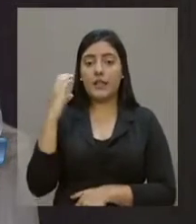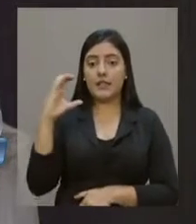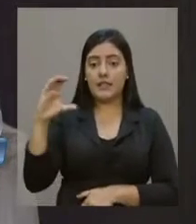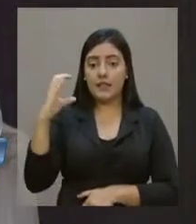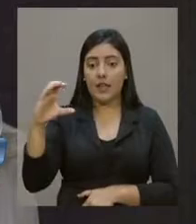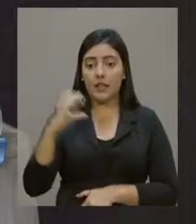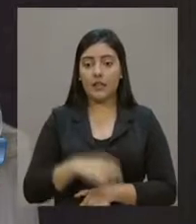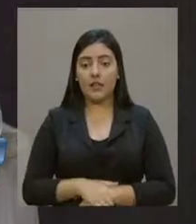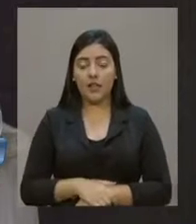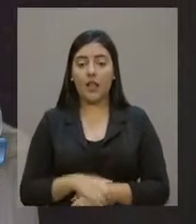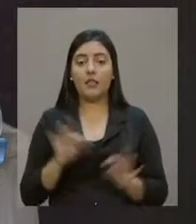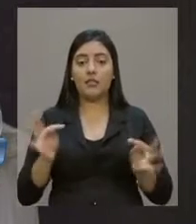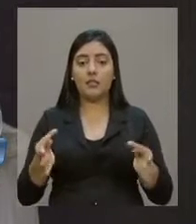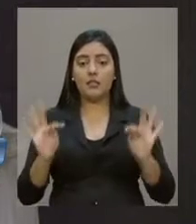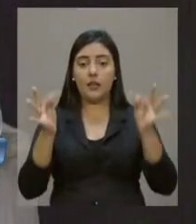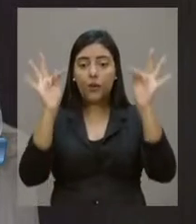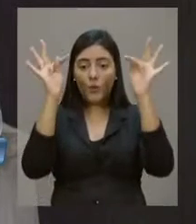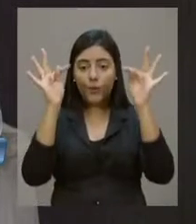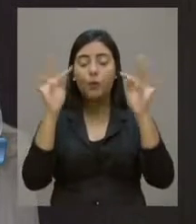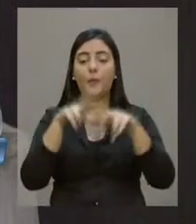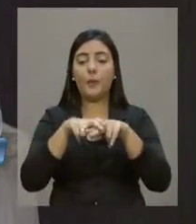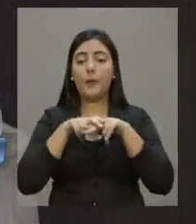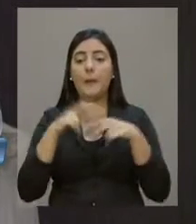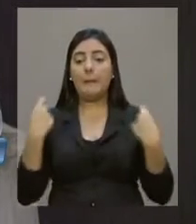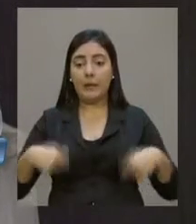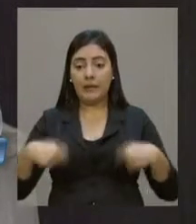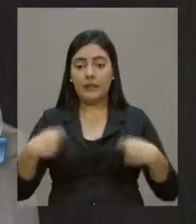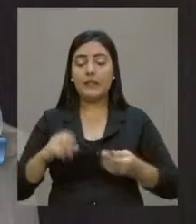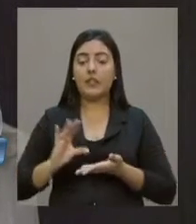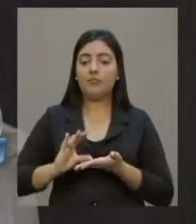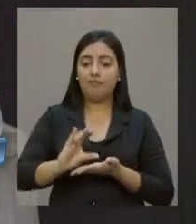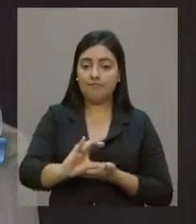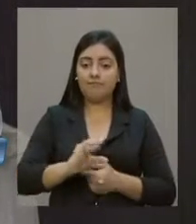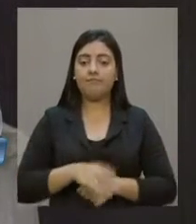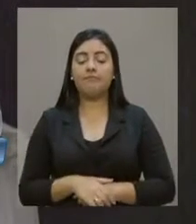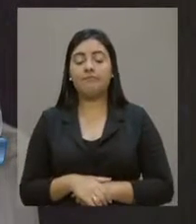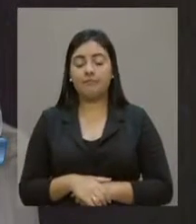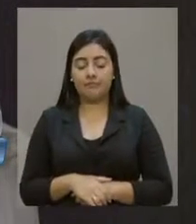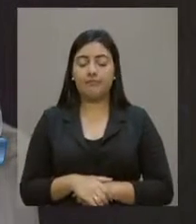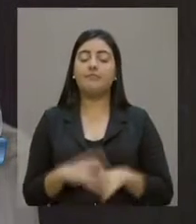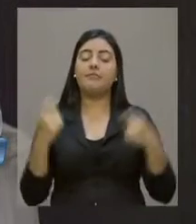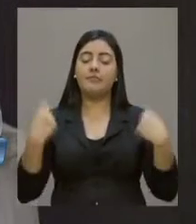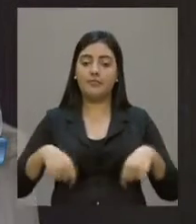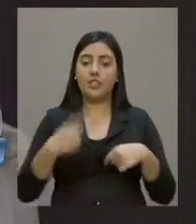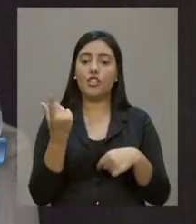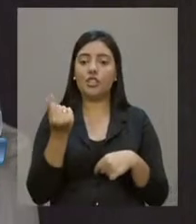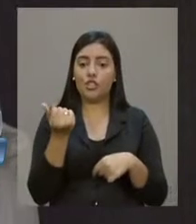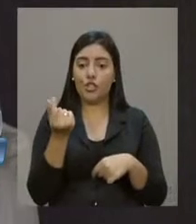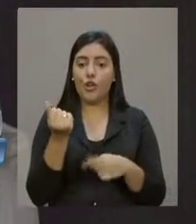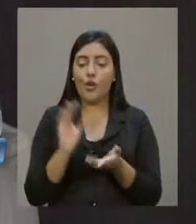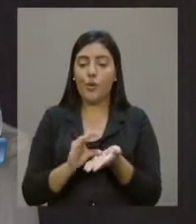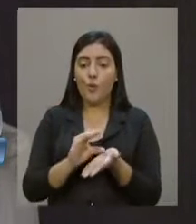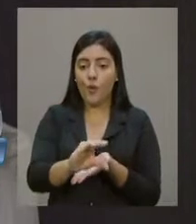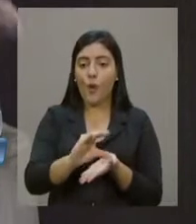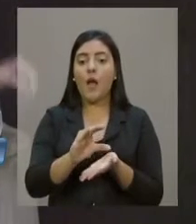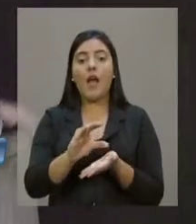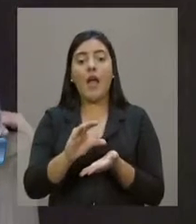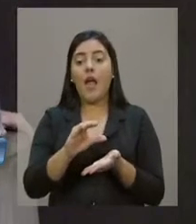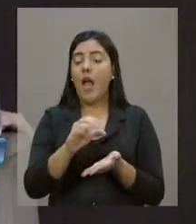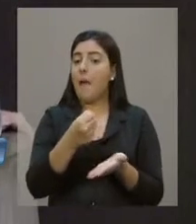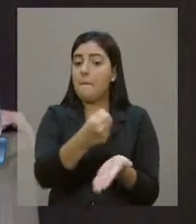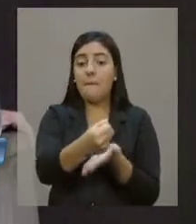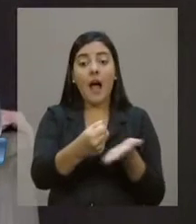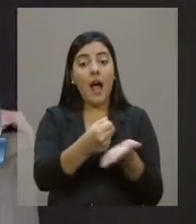ciência, tecnologia. Para isso precisa de investimento. Precisa de investimento. Desde a educação básica, vejo